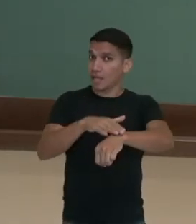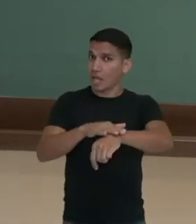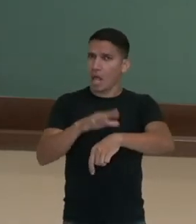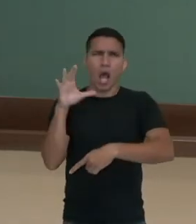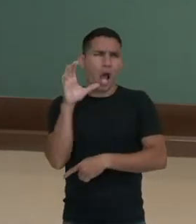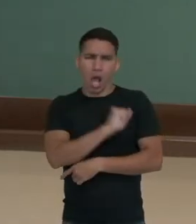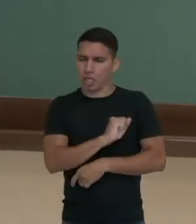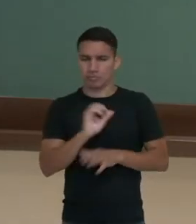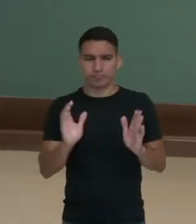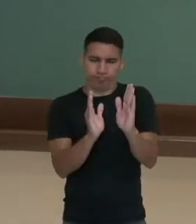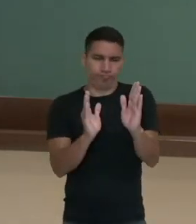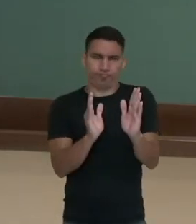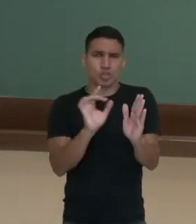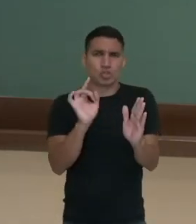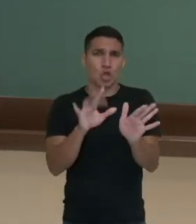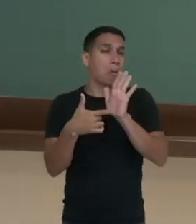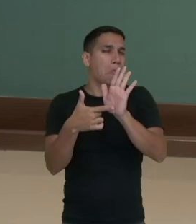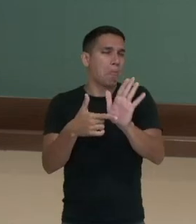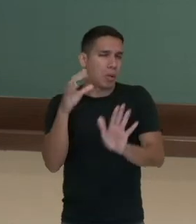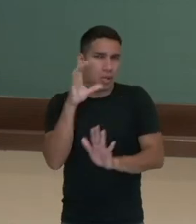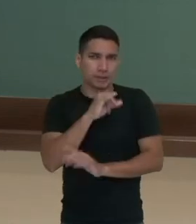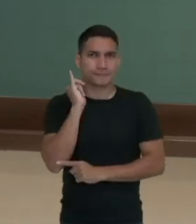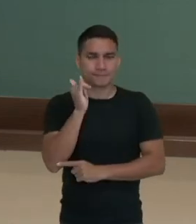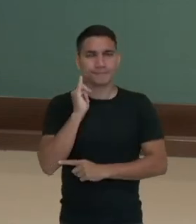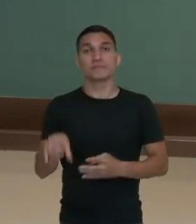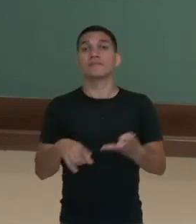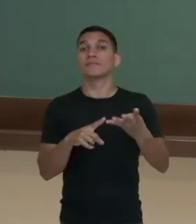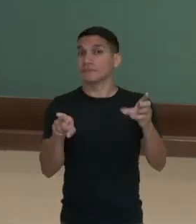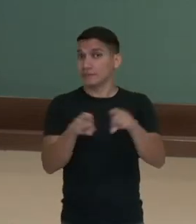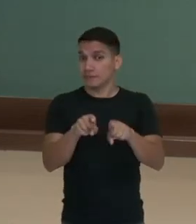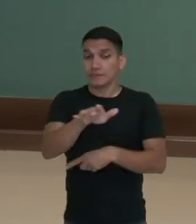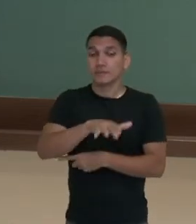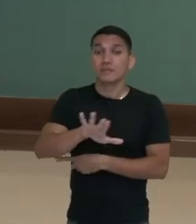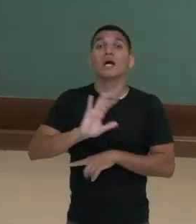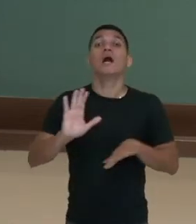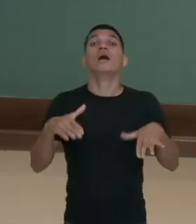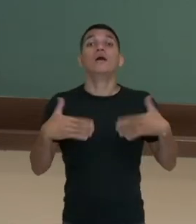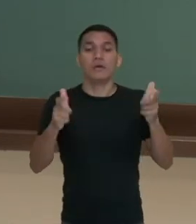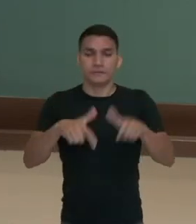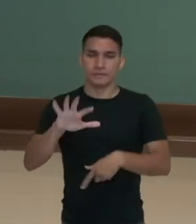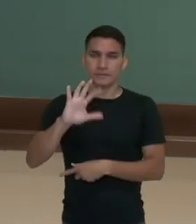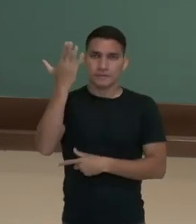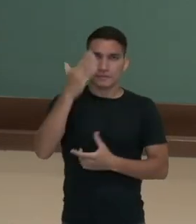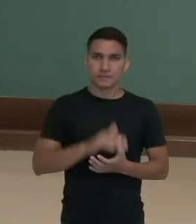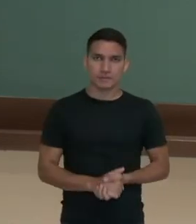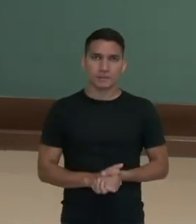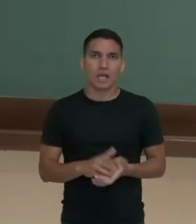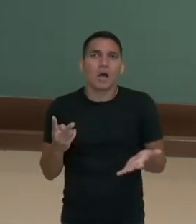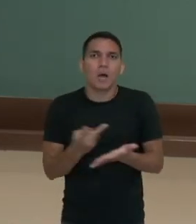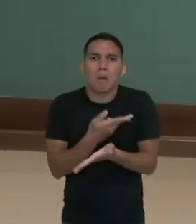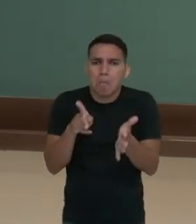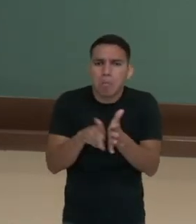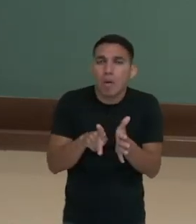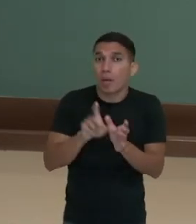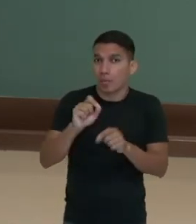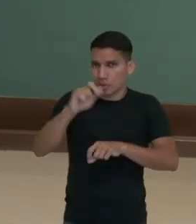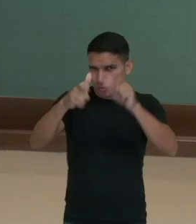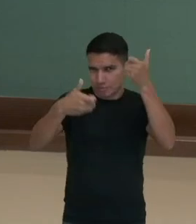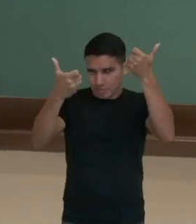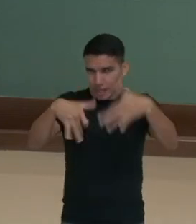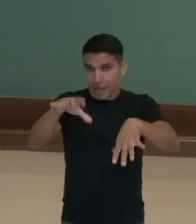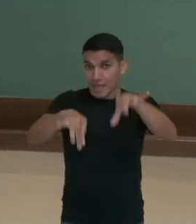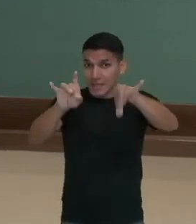situação pontual narrada, e também o espaço onde aquela cena aconteceu, né? No teatro nós chamamos de